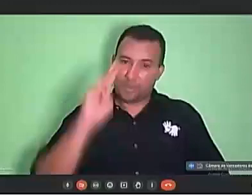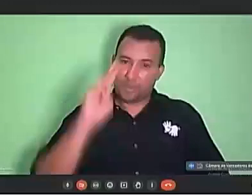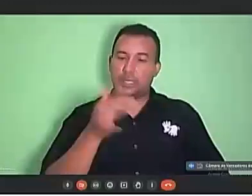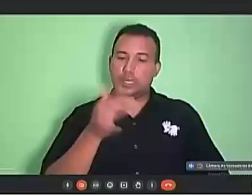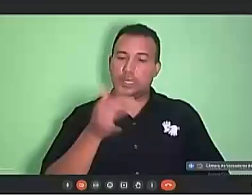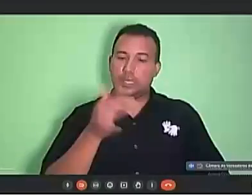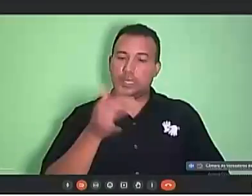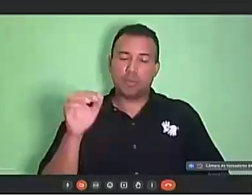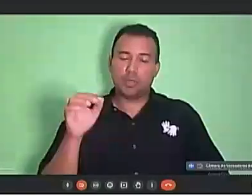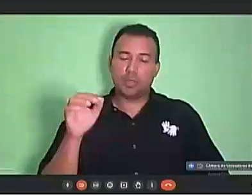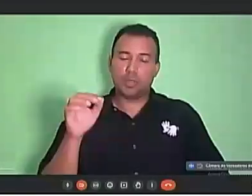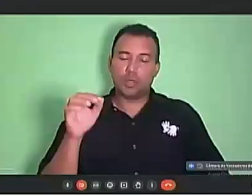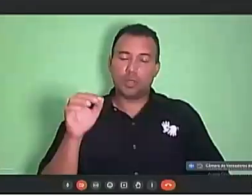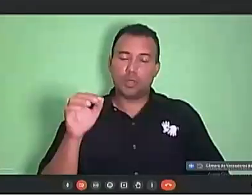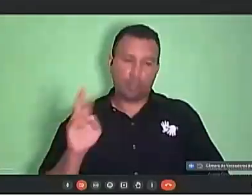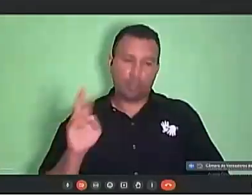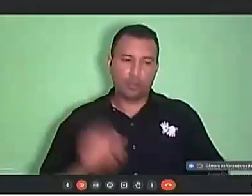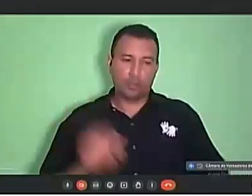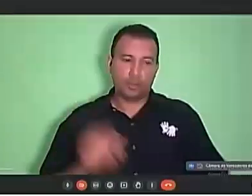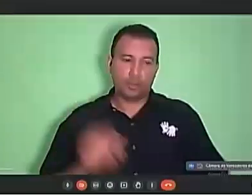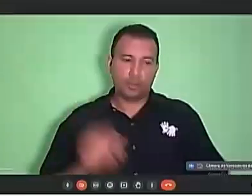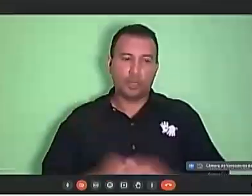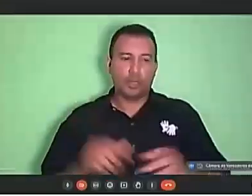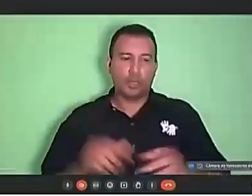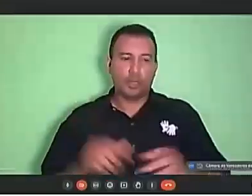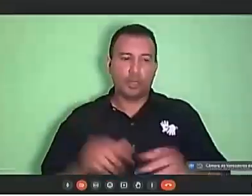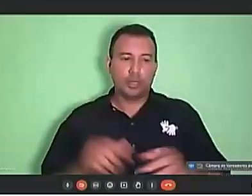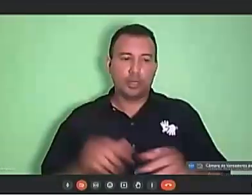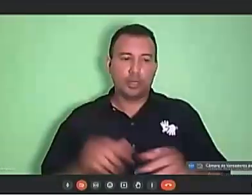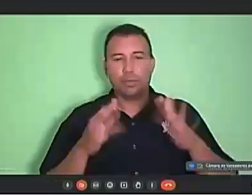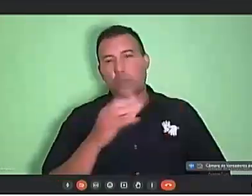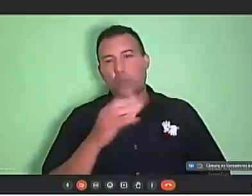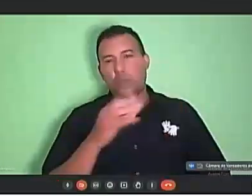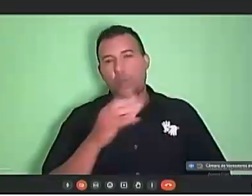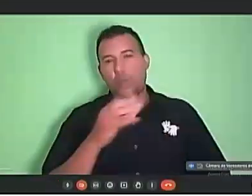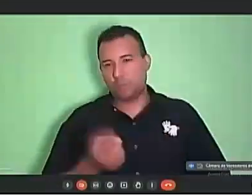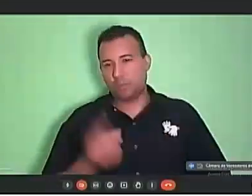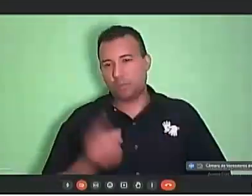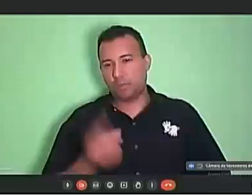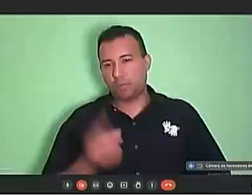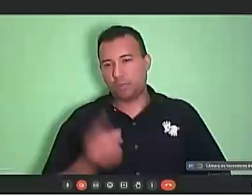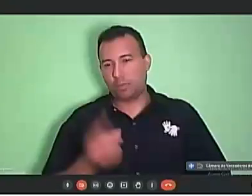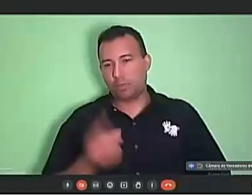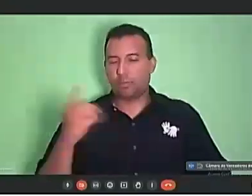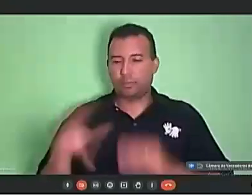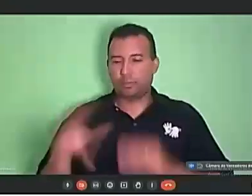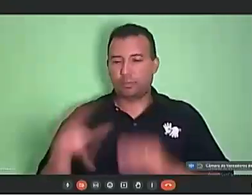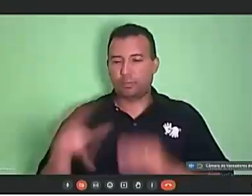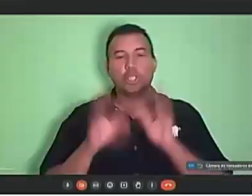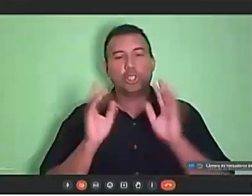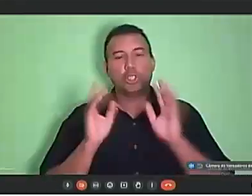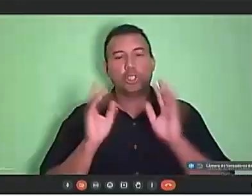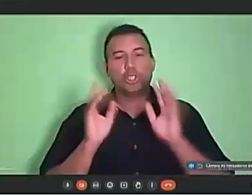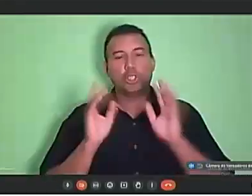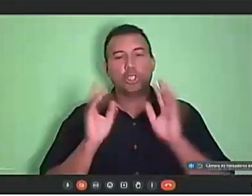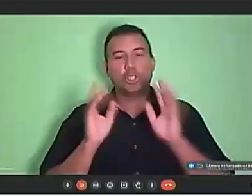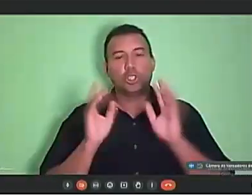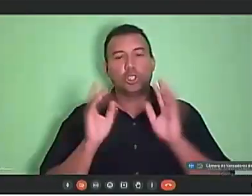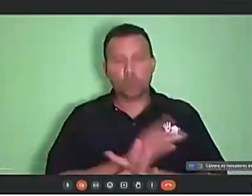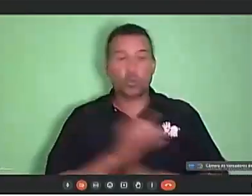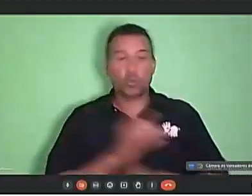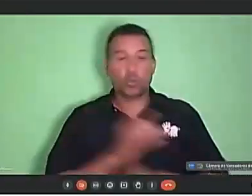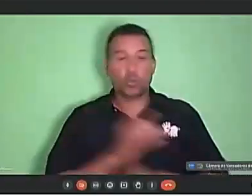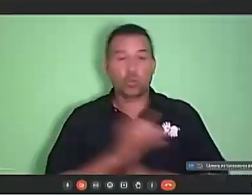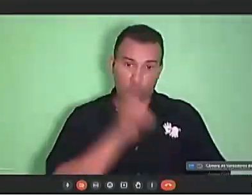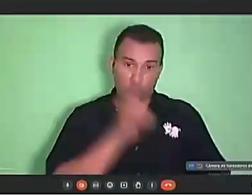aterro e mais cerca de R$400 mil para as obras complementares. Ficaria o sistema pronto na cota desta nossa última